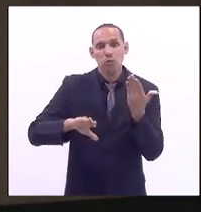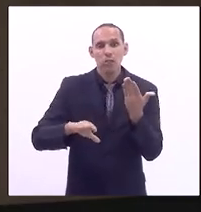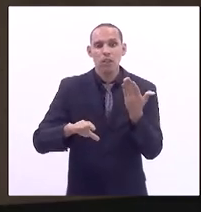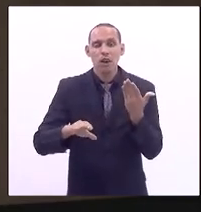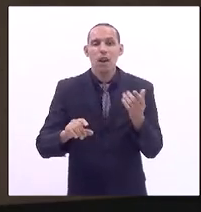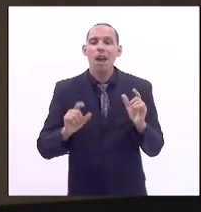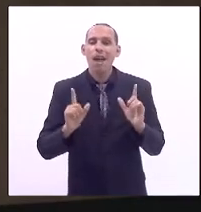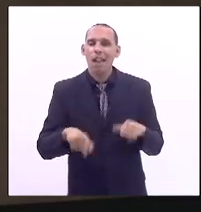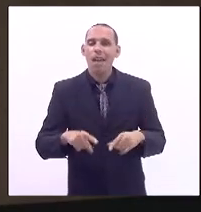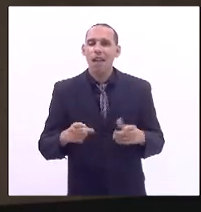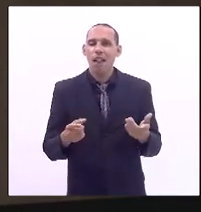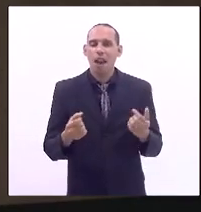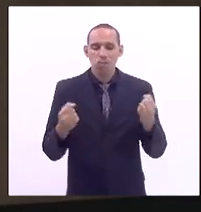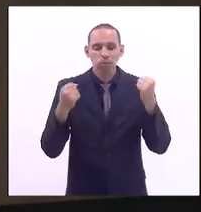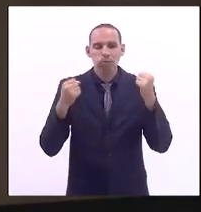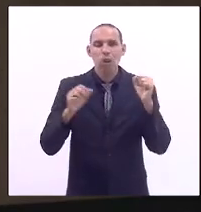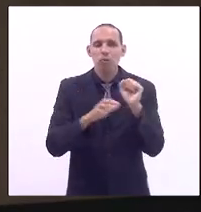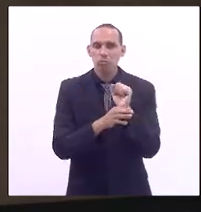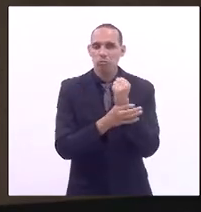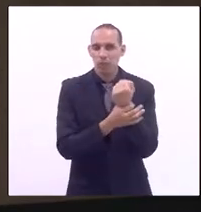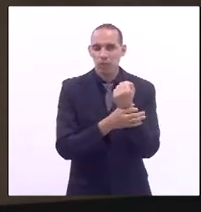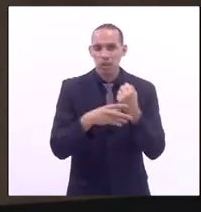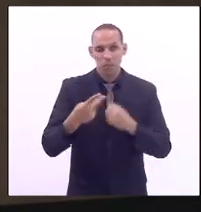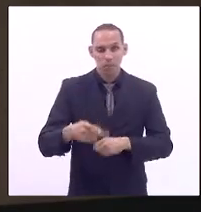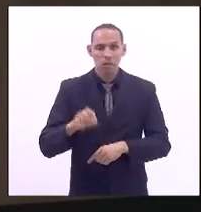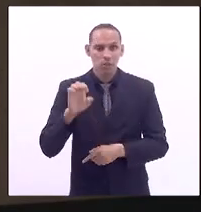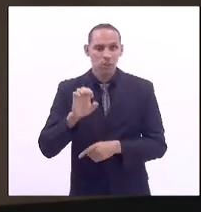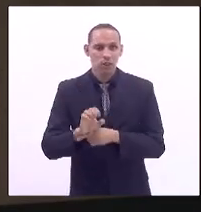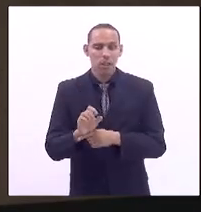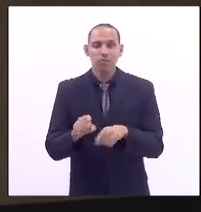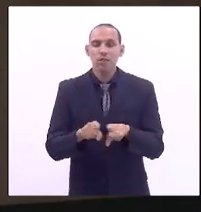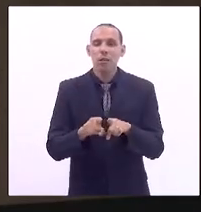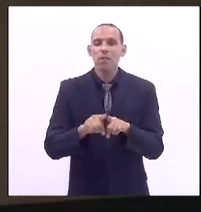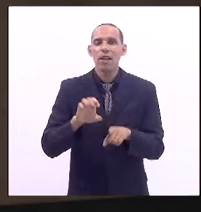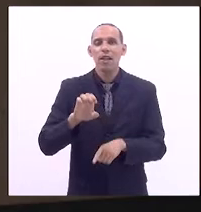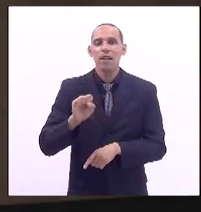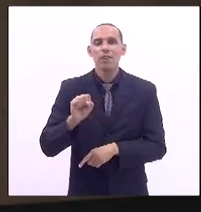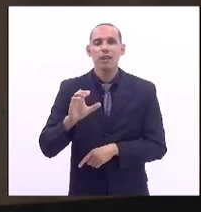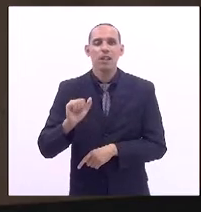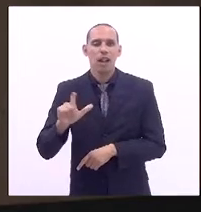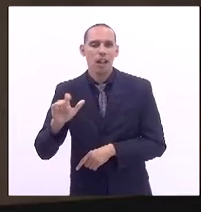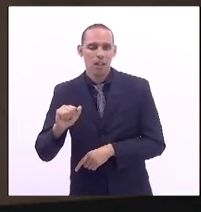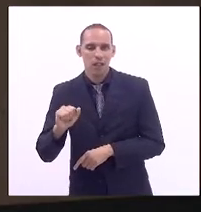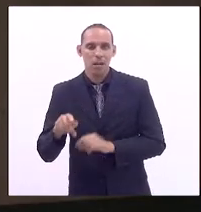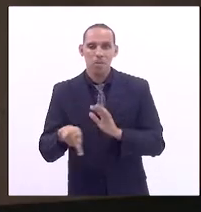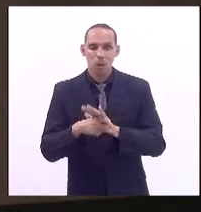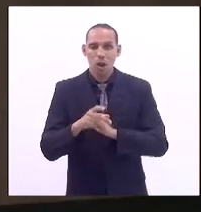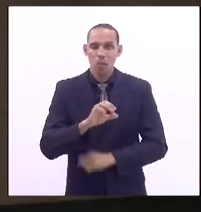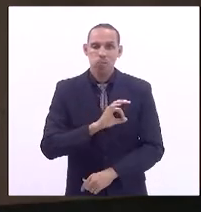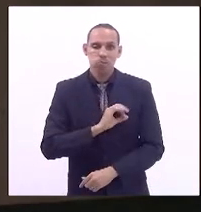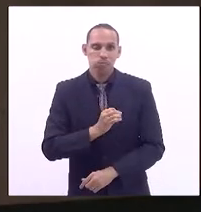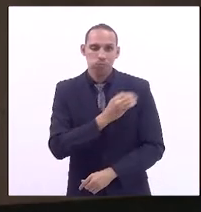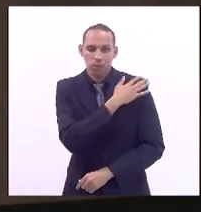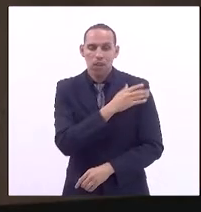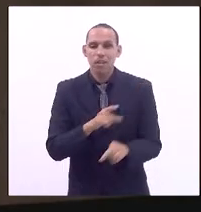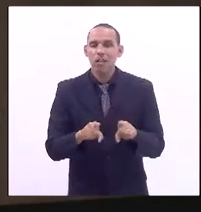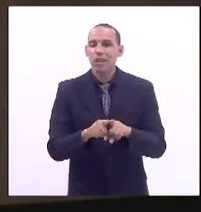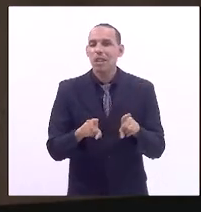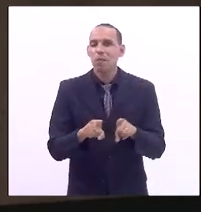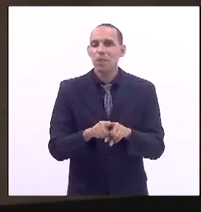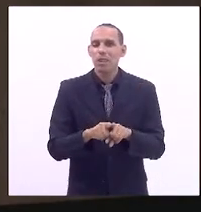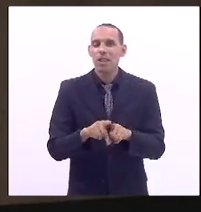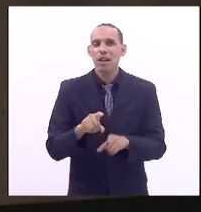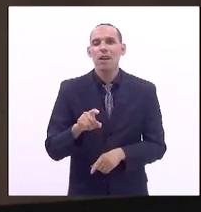forças de segurança de nosso estado nós trataremos da escala da Polícia Militar da revisão dos casos de